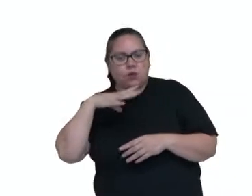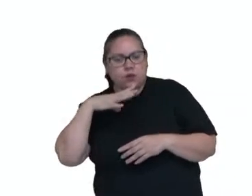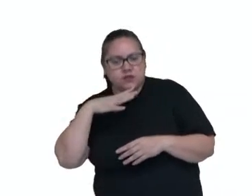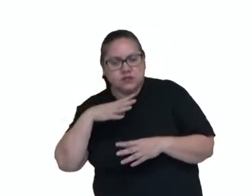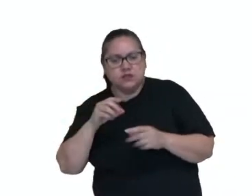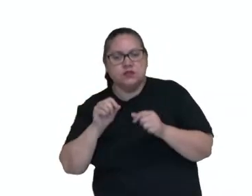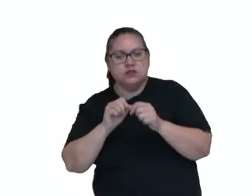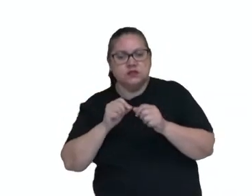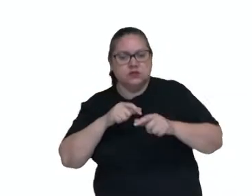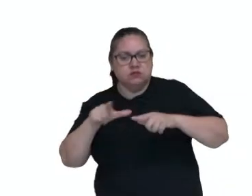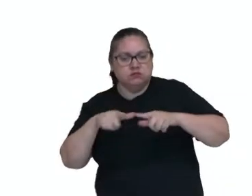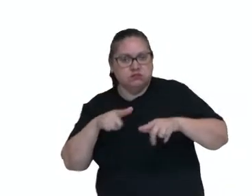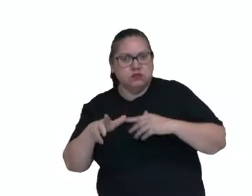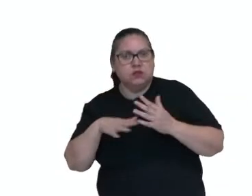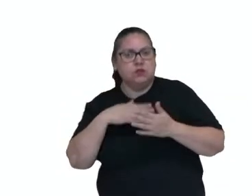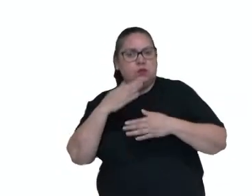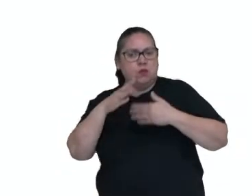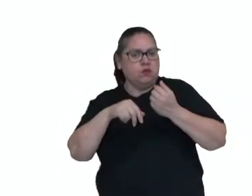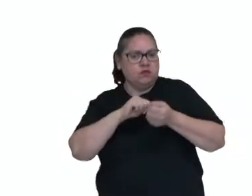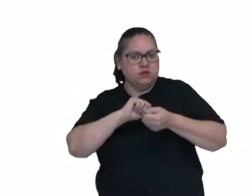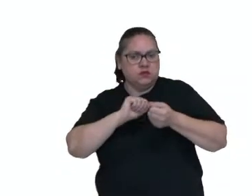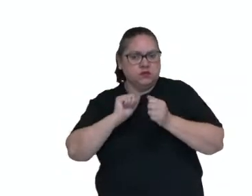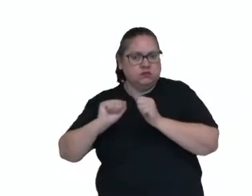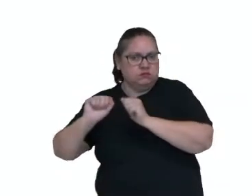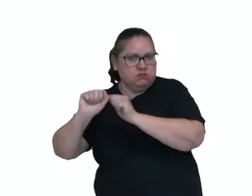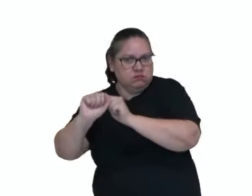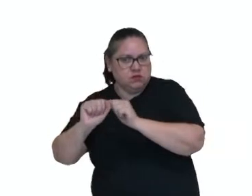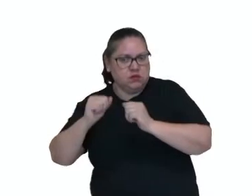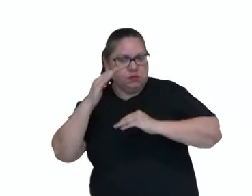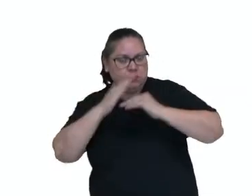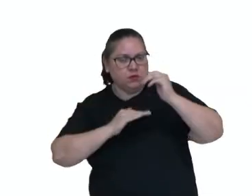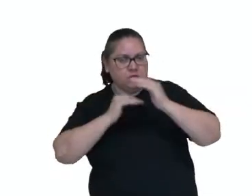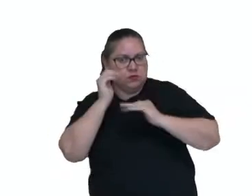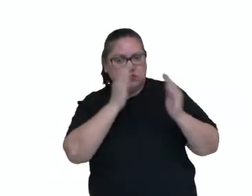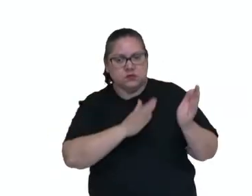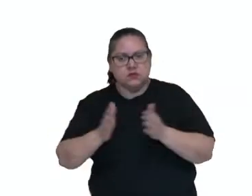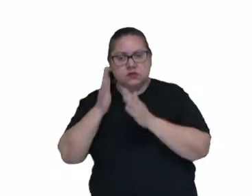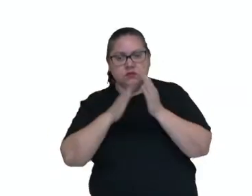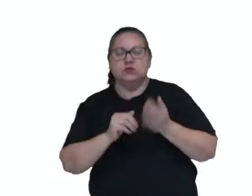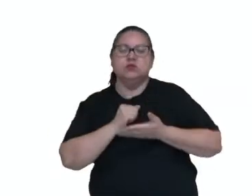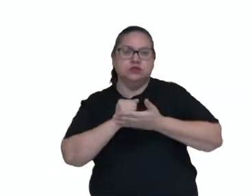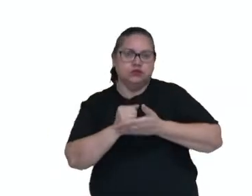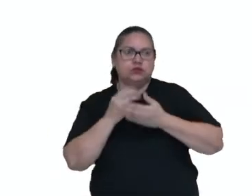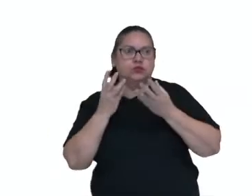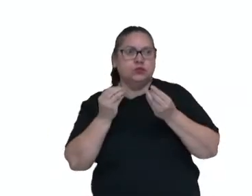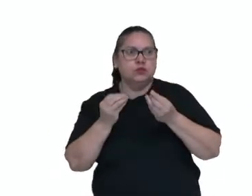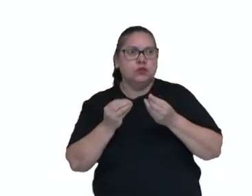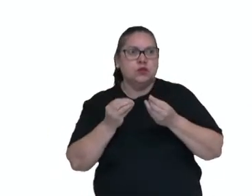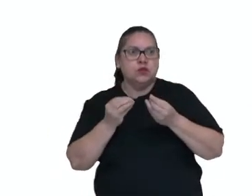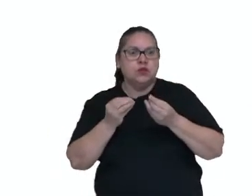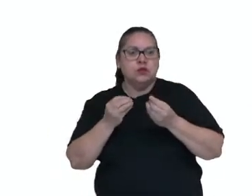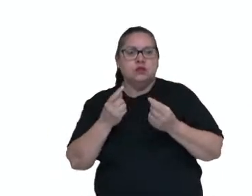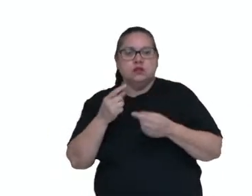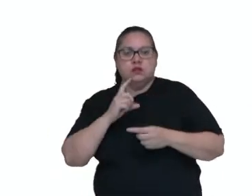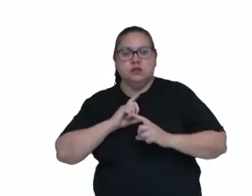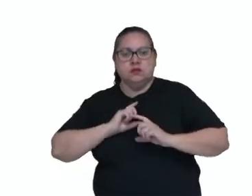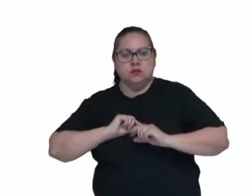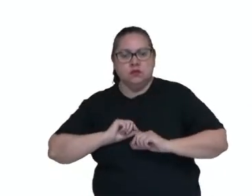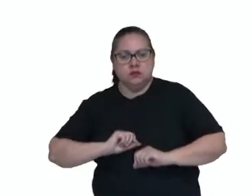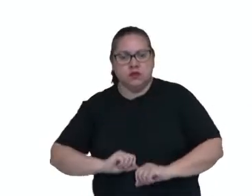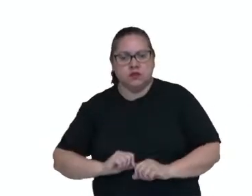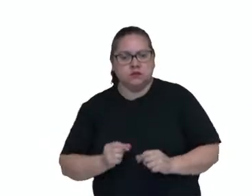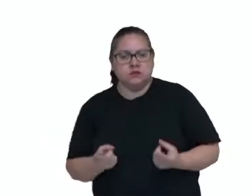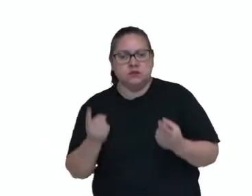né, no melaço, na caldeira, no mestre ali da produção, isso também ajudou muito. E a oposição dos jesuítas à